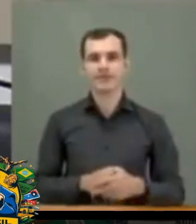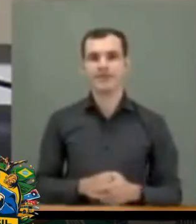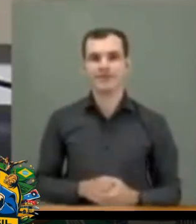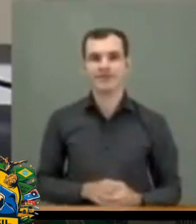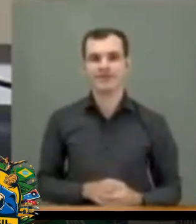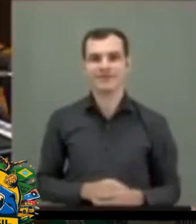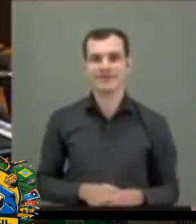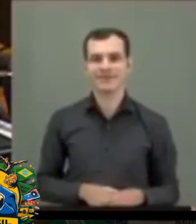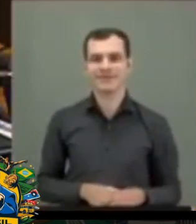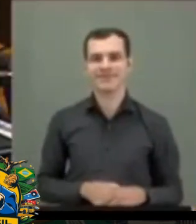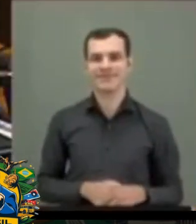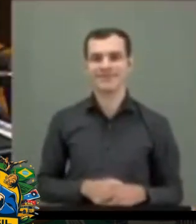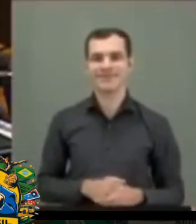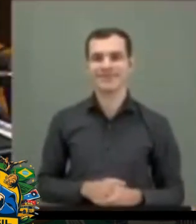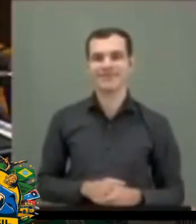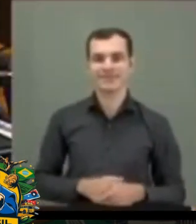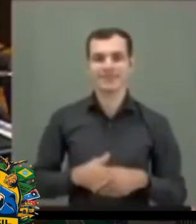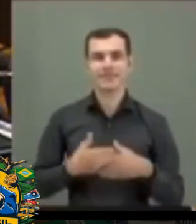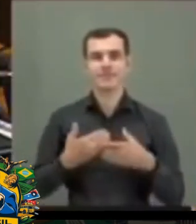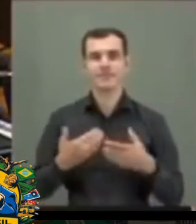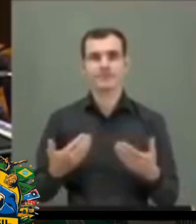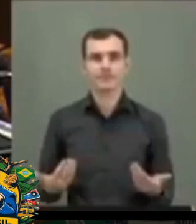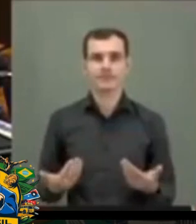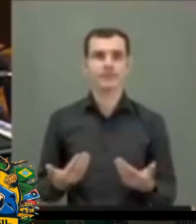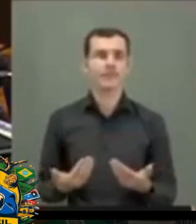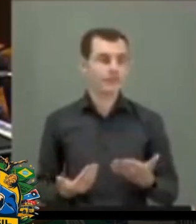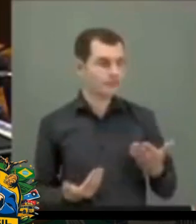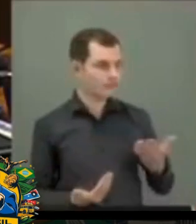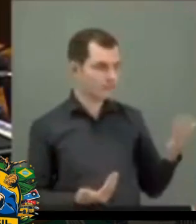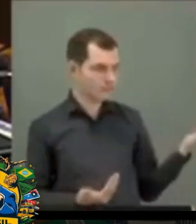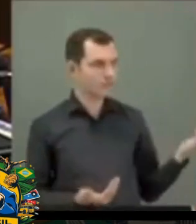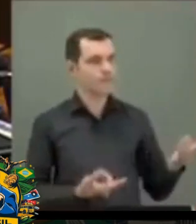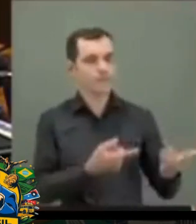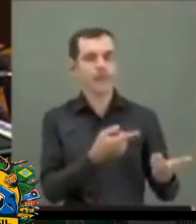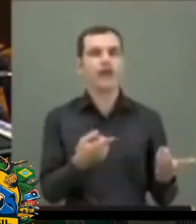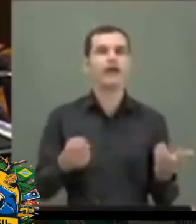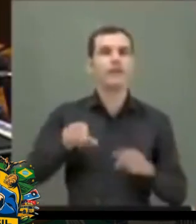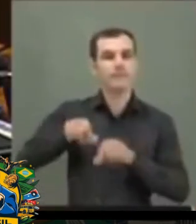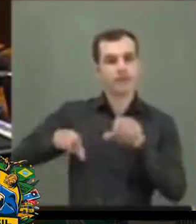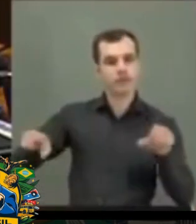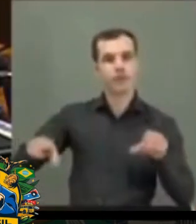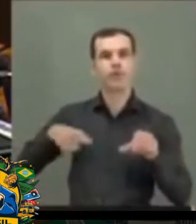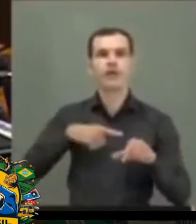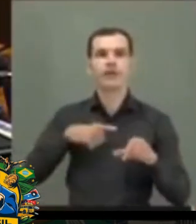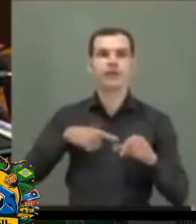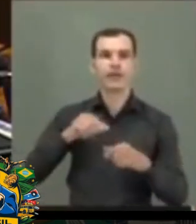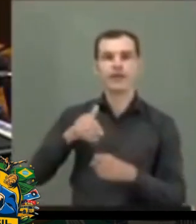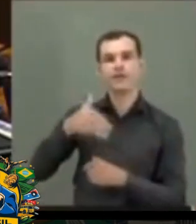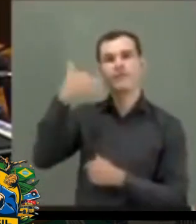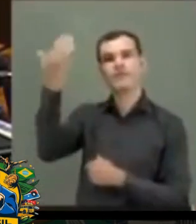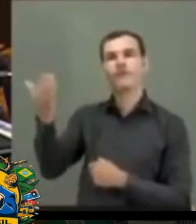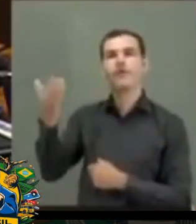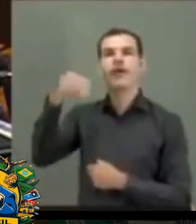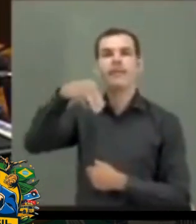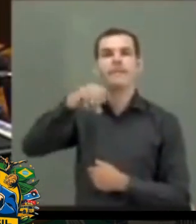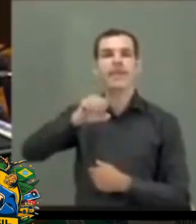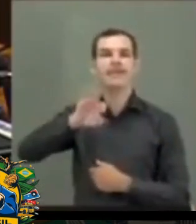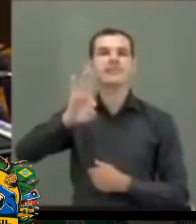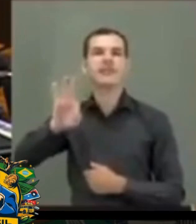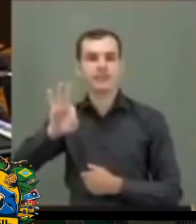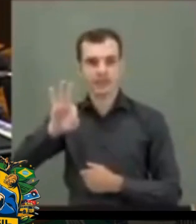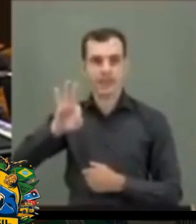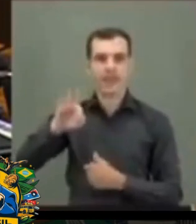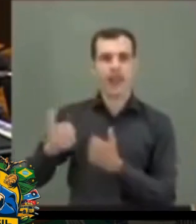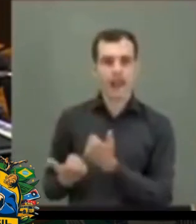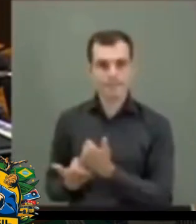As pessoas que apoiarem, vou acompanhar meus colegas aqui, as pessoas que apoiaram invasões do IMST lá fora, que falaram que é um movimento social, que